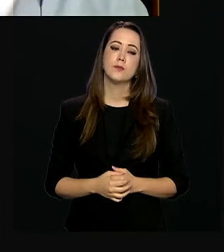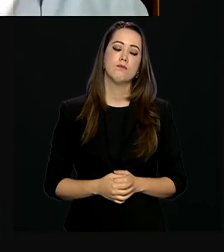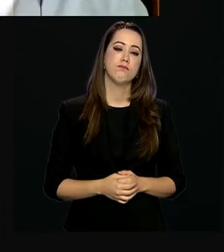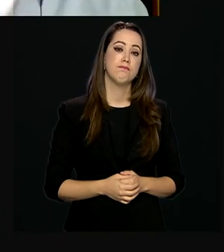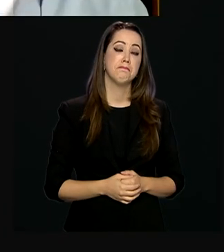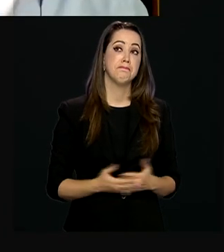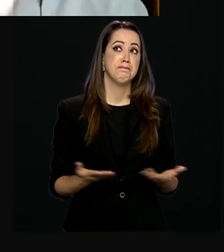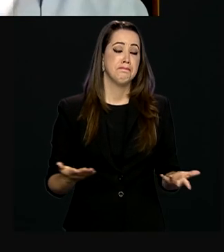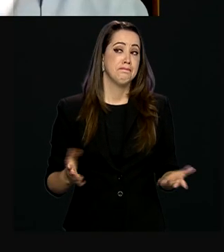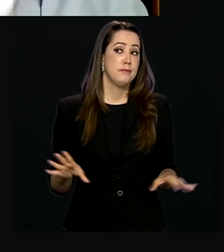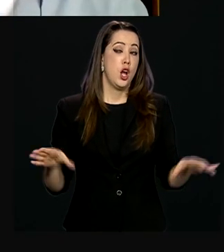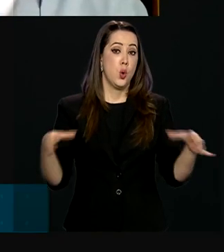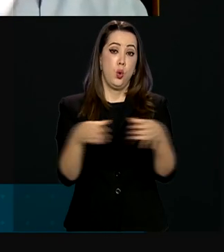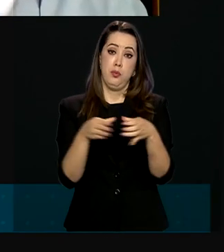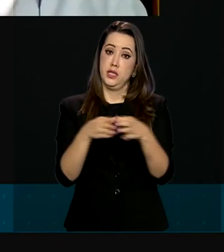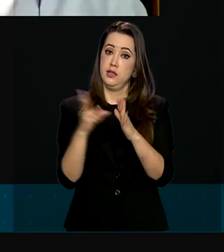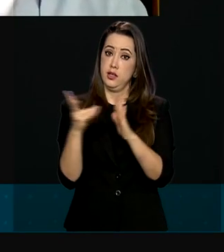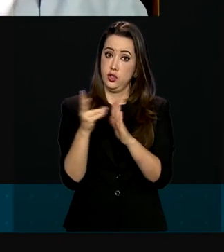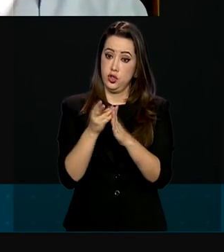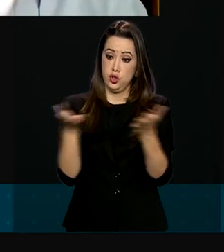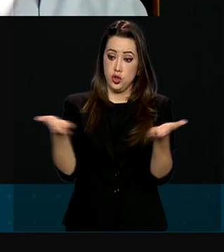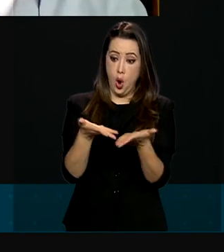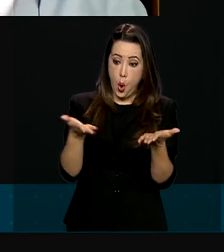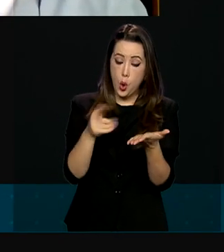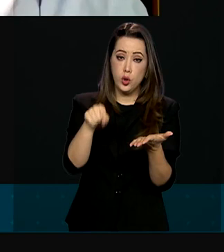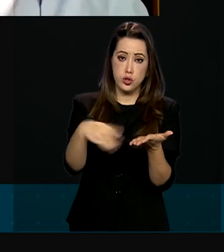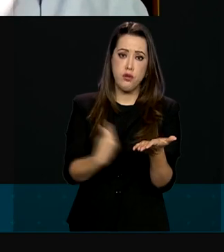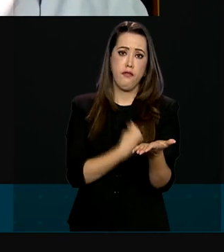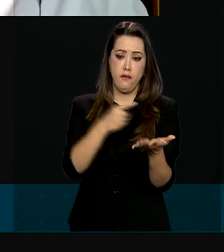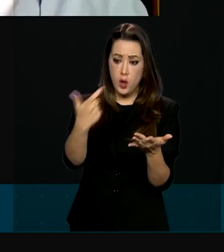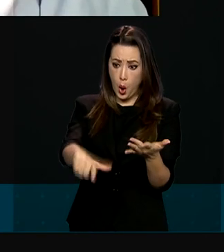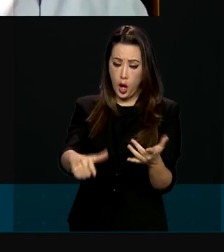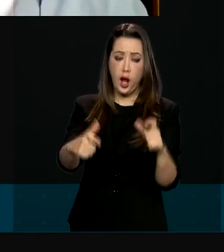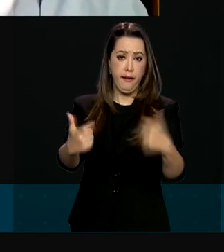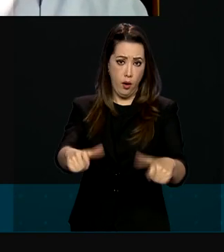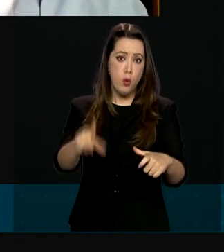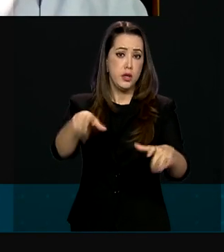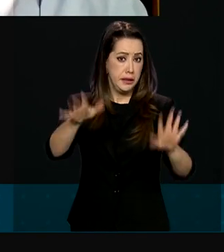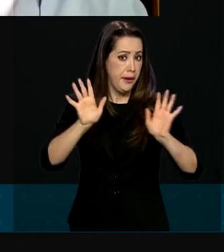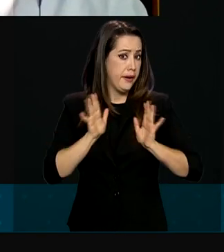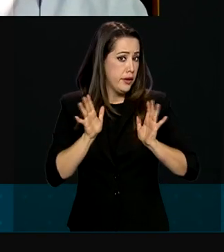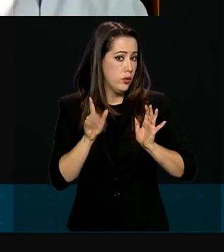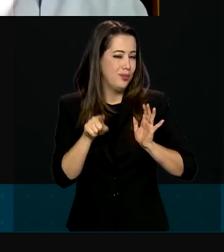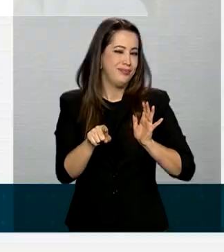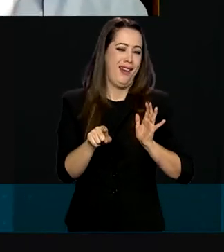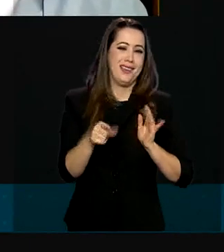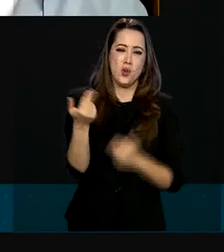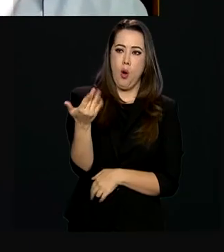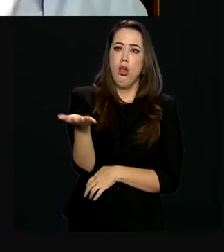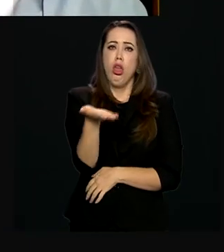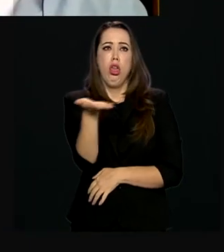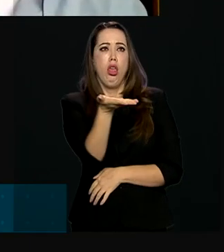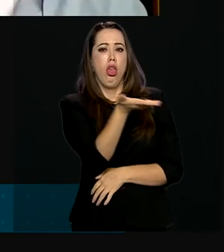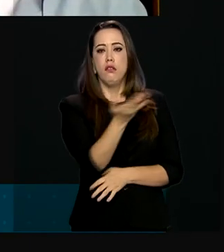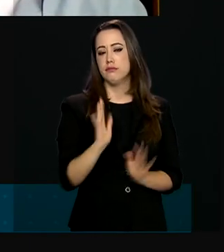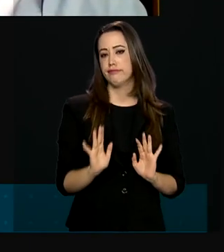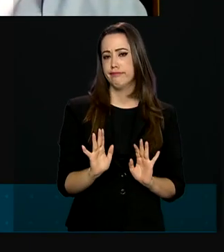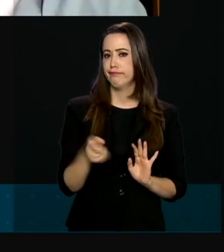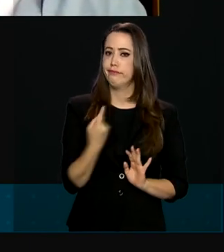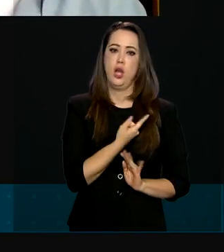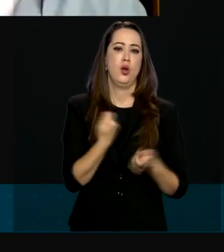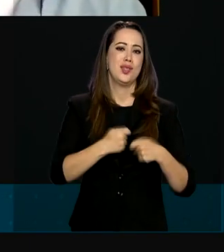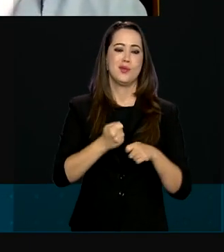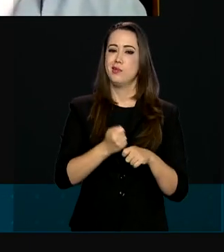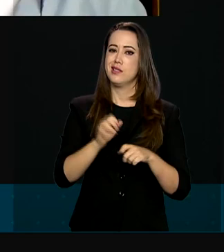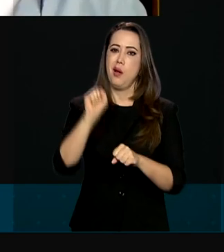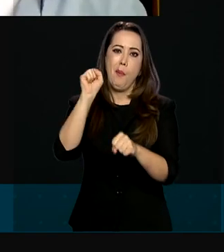e os nossos índios das hoje vivem em terras ricas e como medimos o tempo que parar